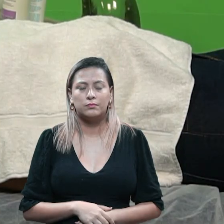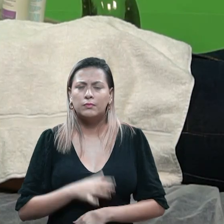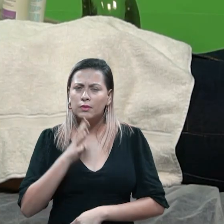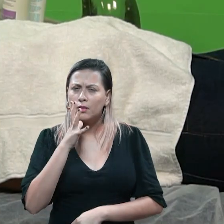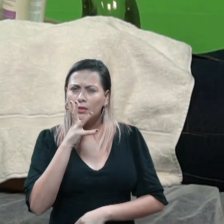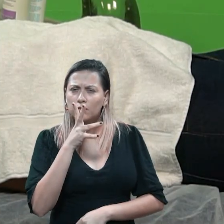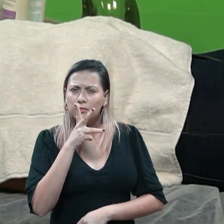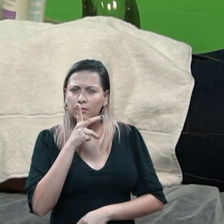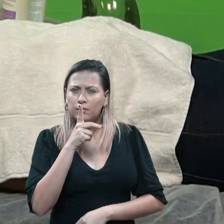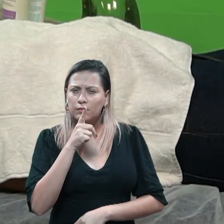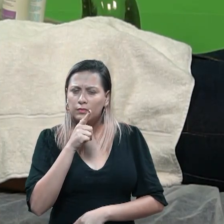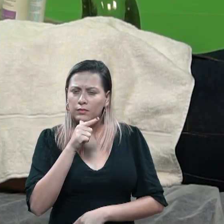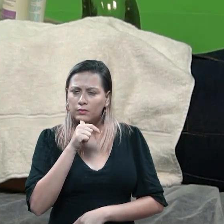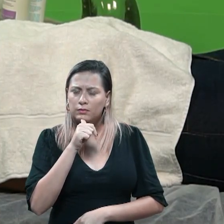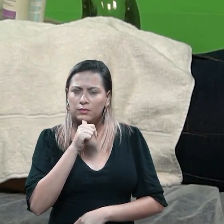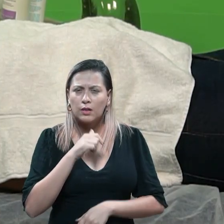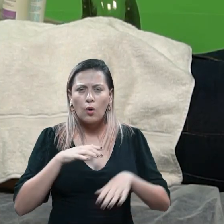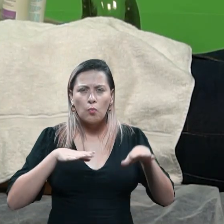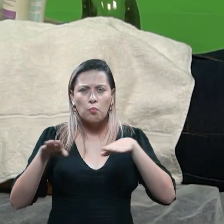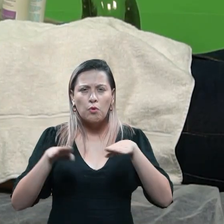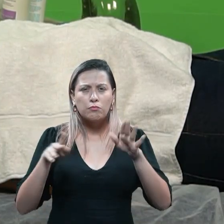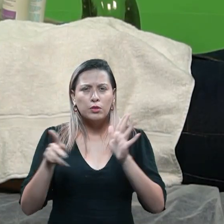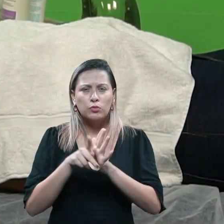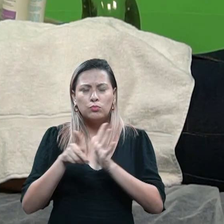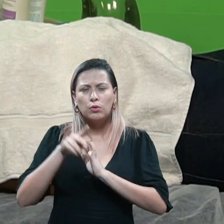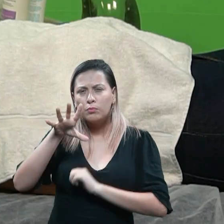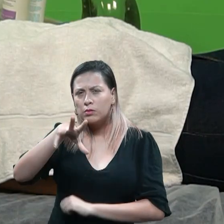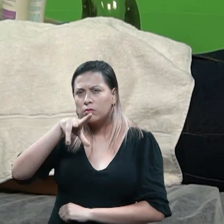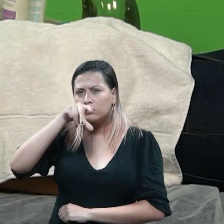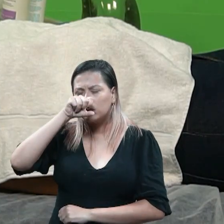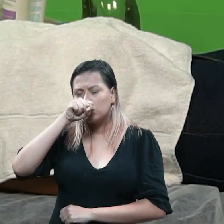o movimento da respiração dela.